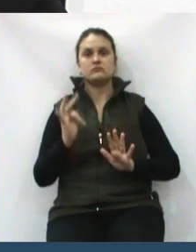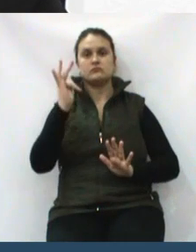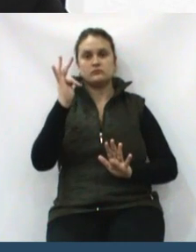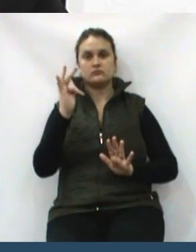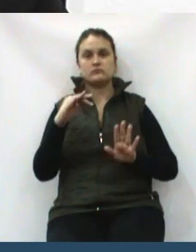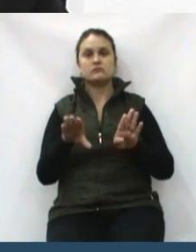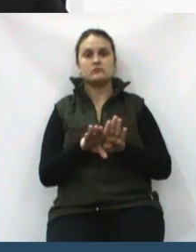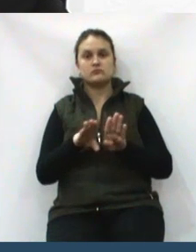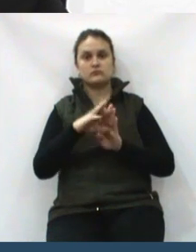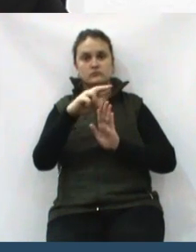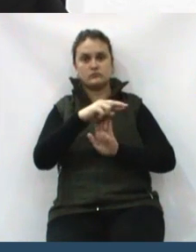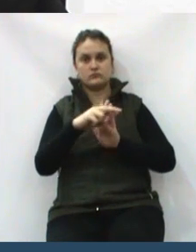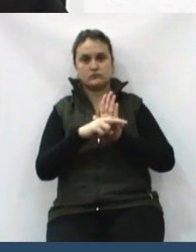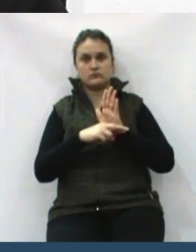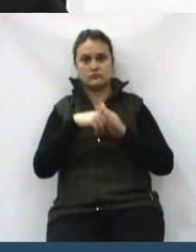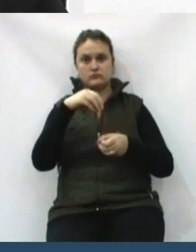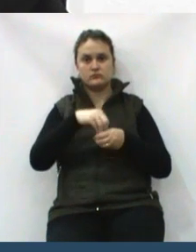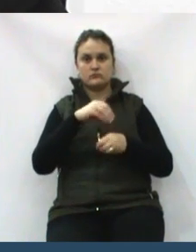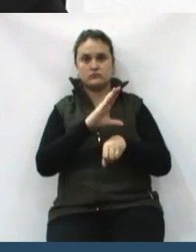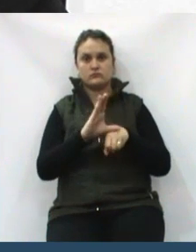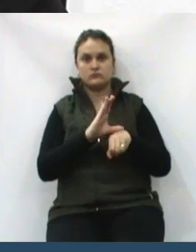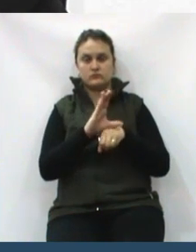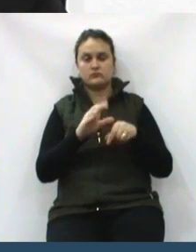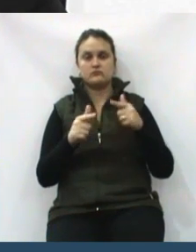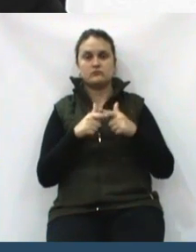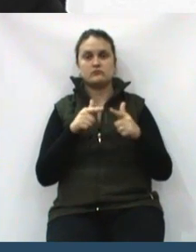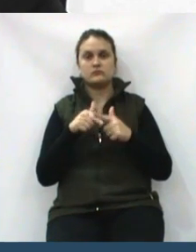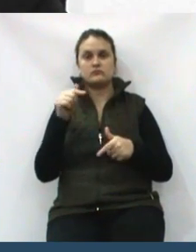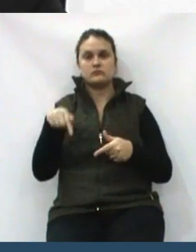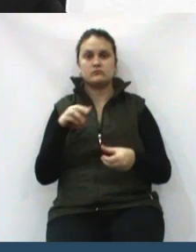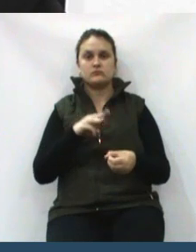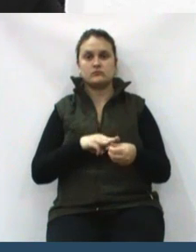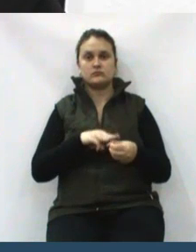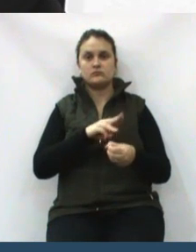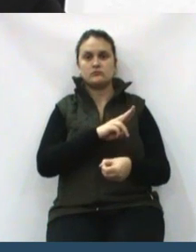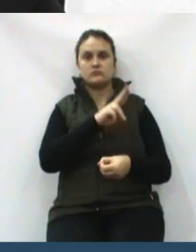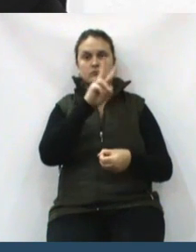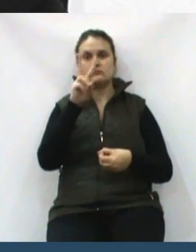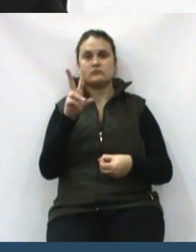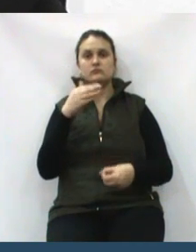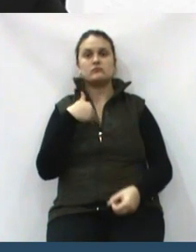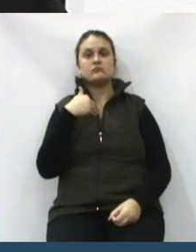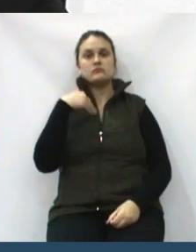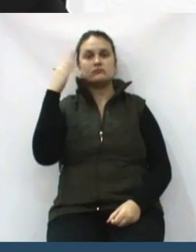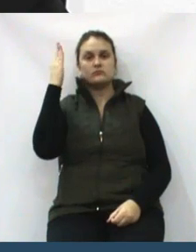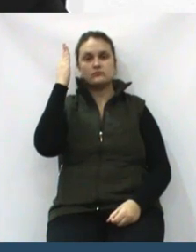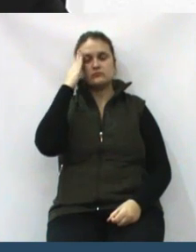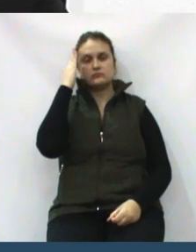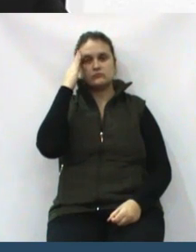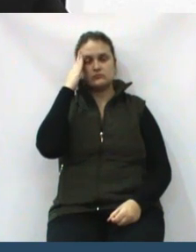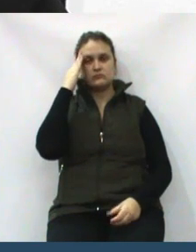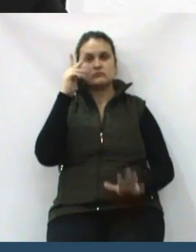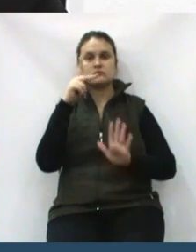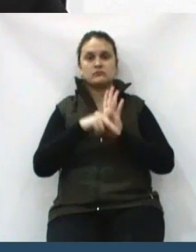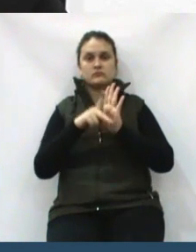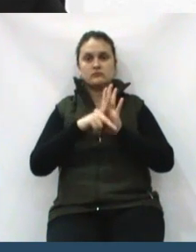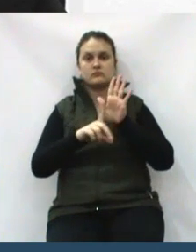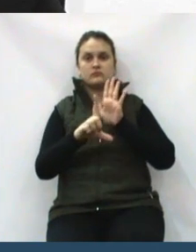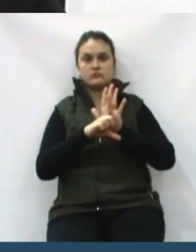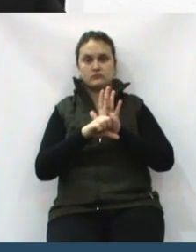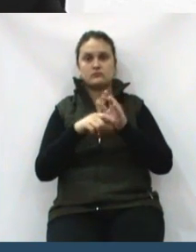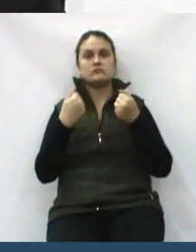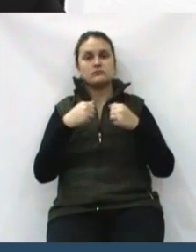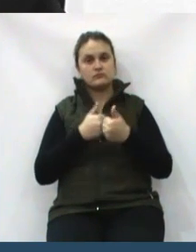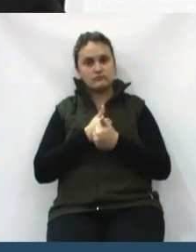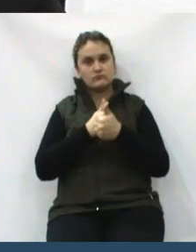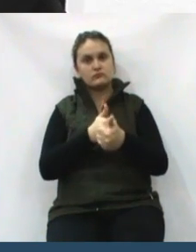e norma constitucional venha a afetar o nosso município de União da Vitória, entendo que tal projeto de lei deve prosseguir